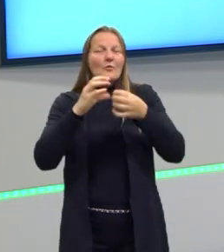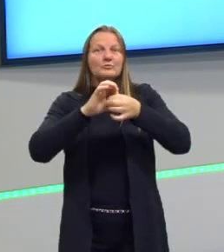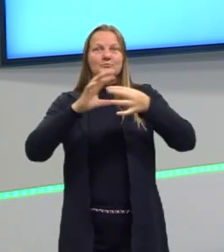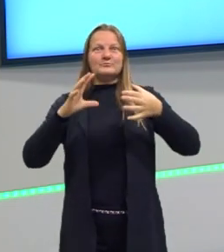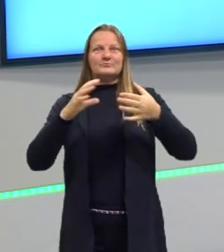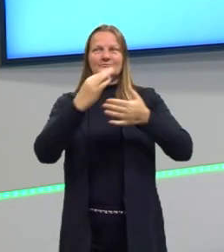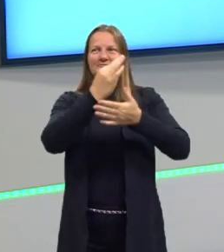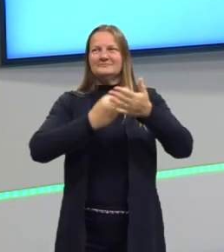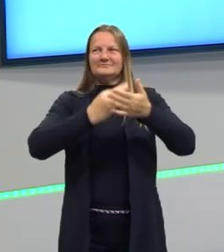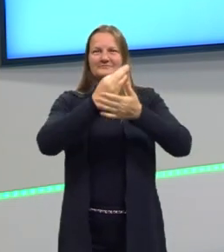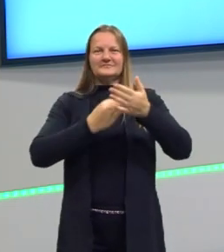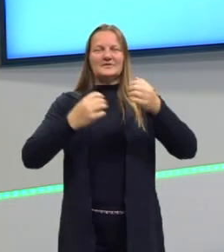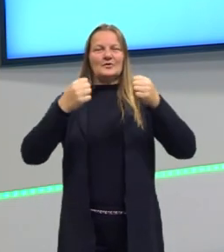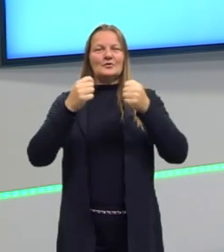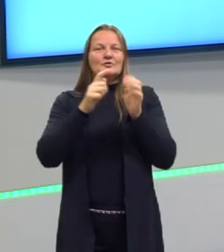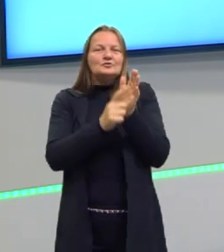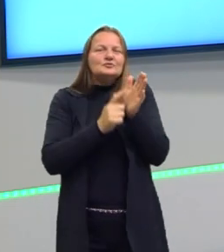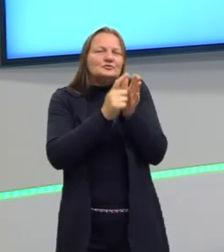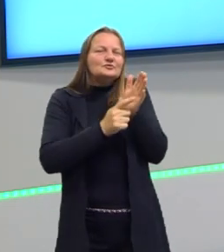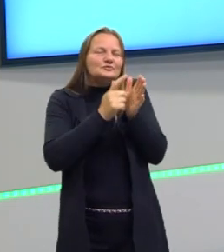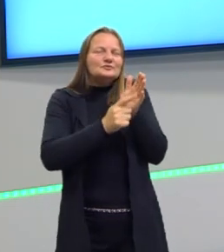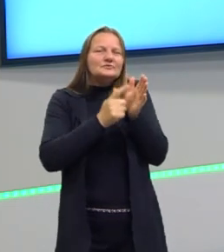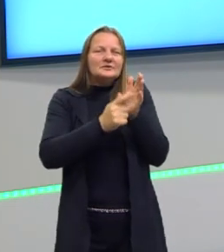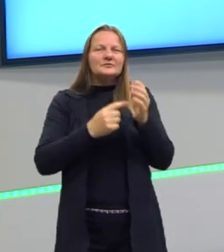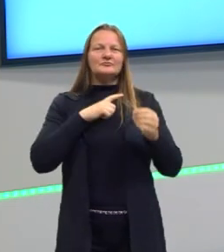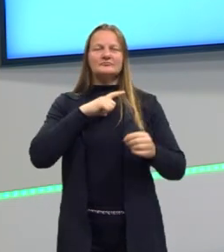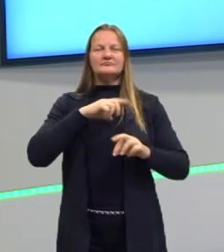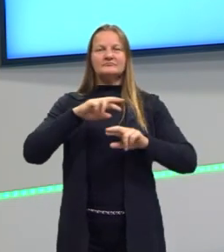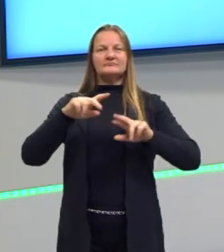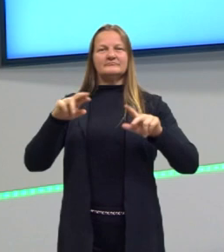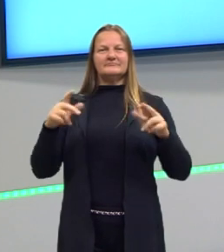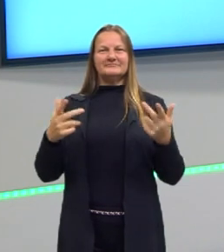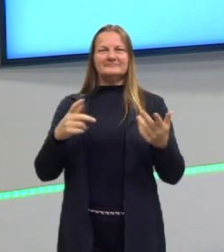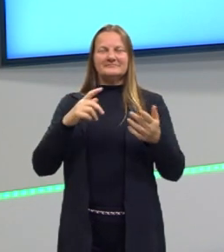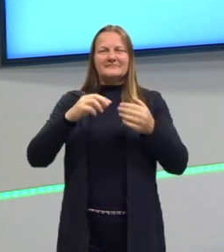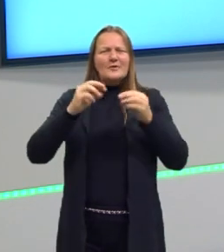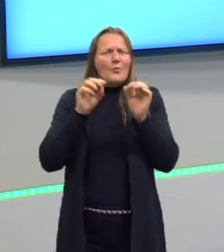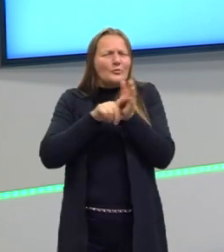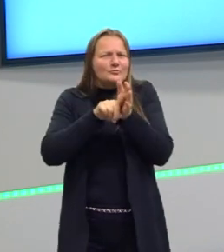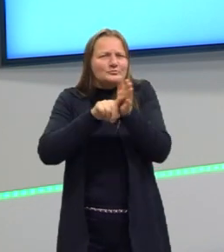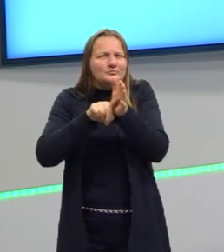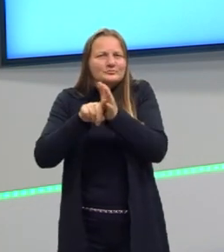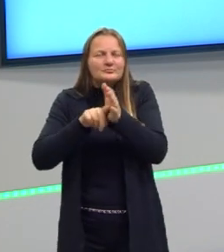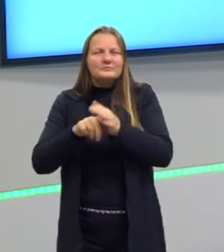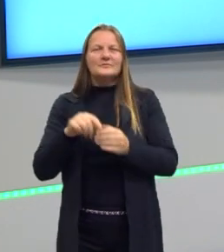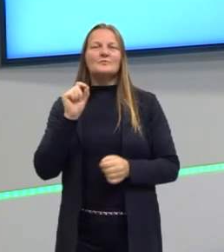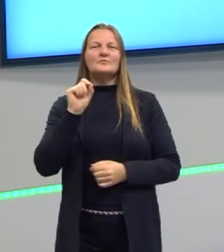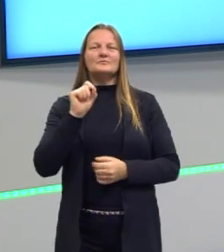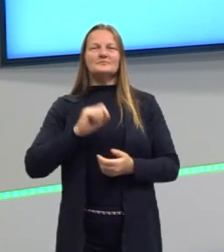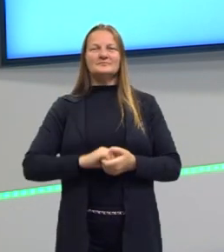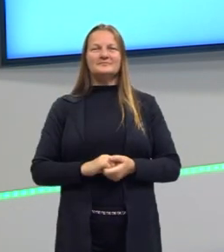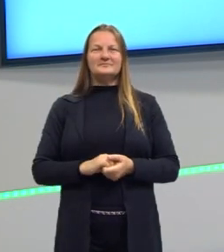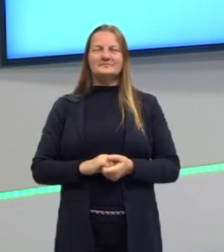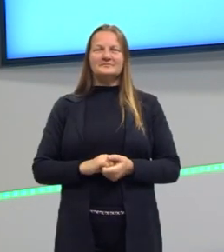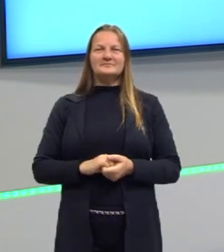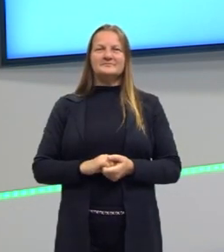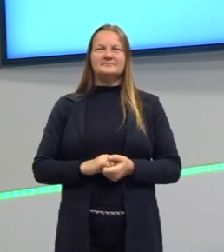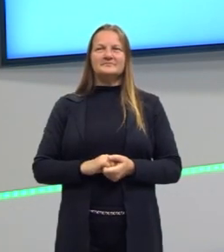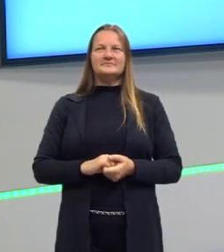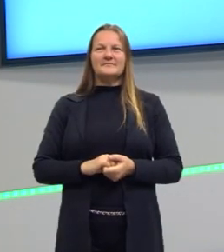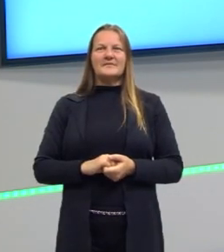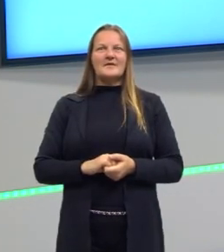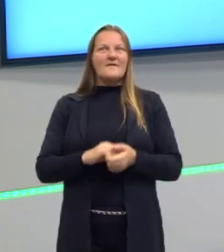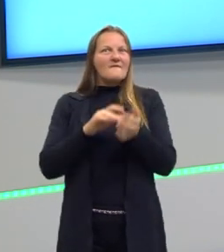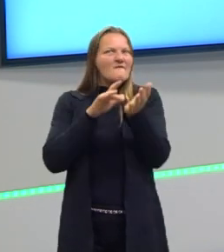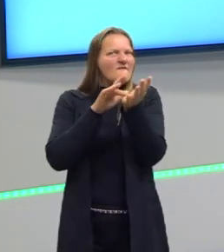independentemente do gênero a ser trabalhado ou gênero a ser analisado que são os